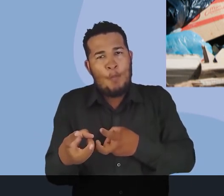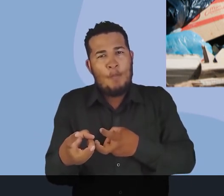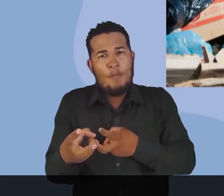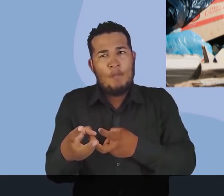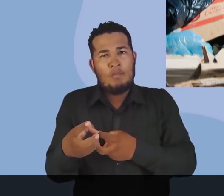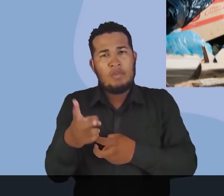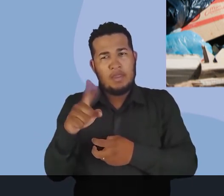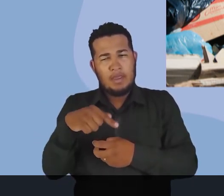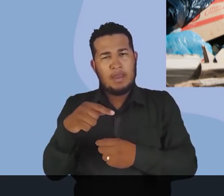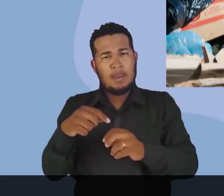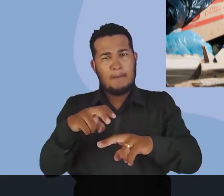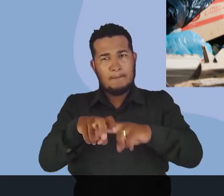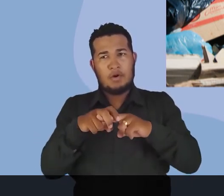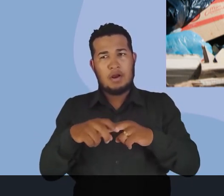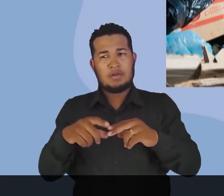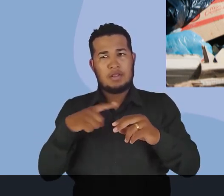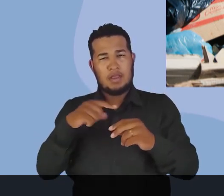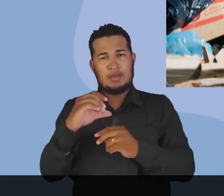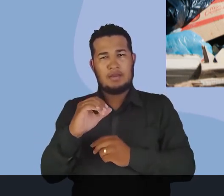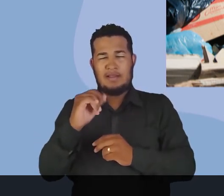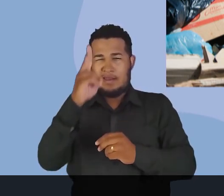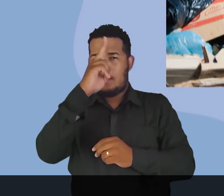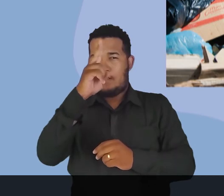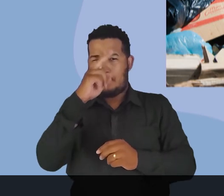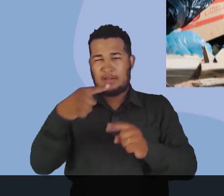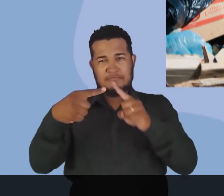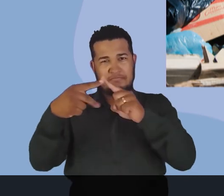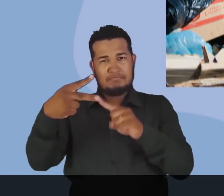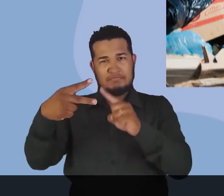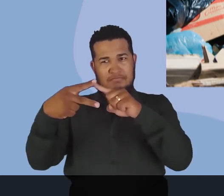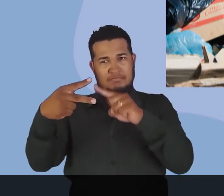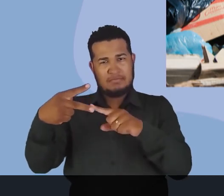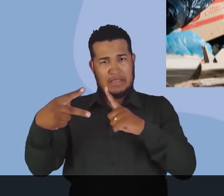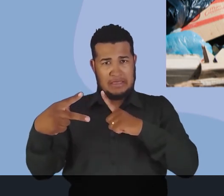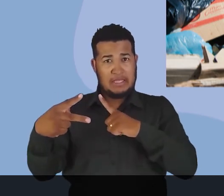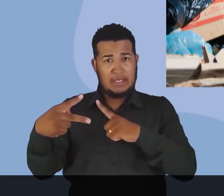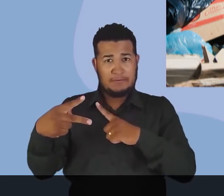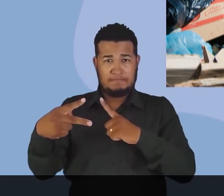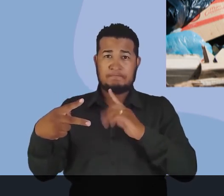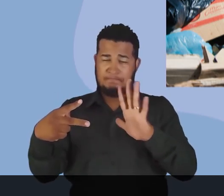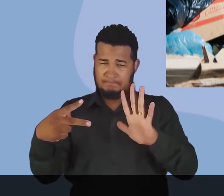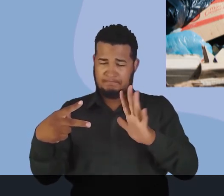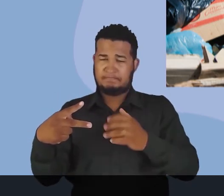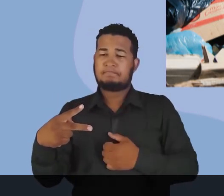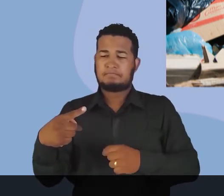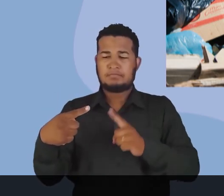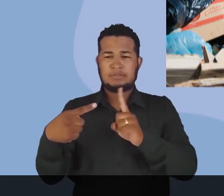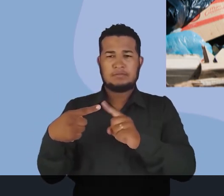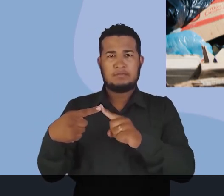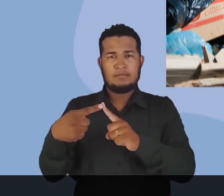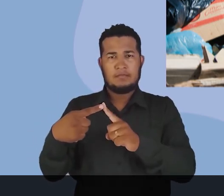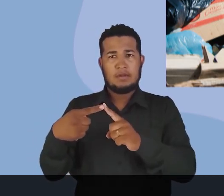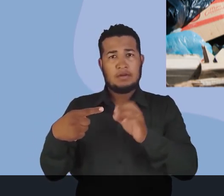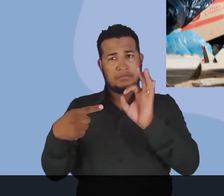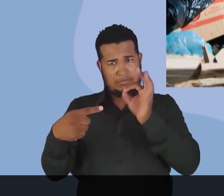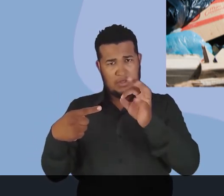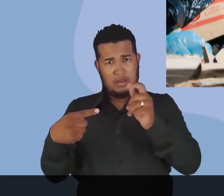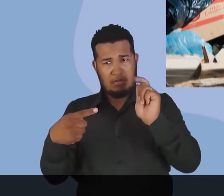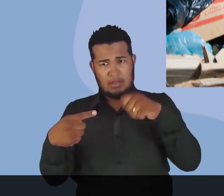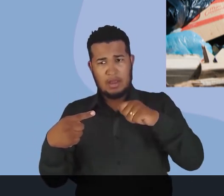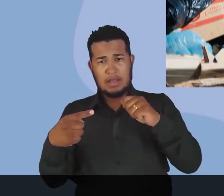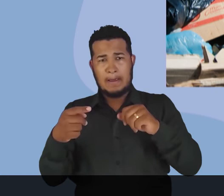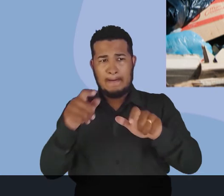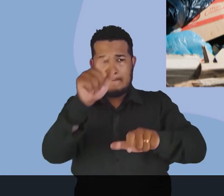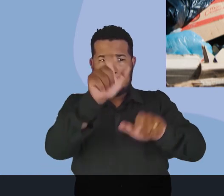ação pautada no imperativo categórico? Vamos pensar os dois critérios. Ela obedece o primeiro critério? Ela